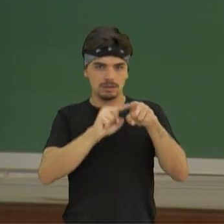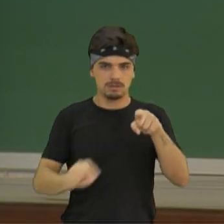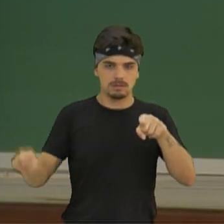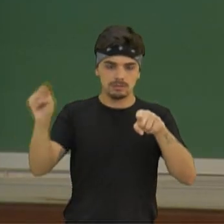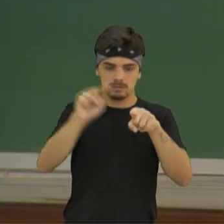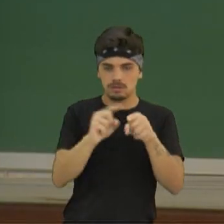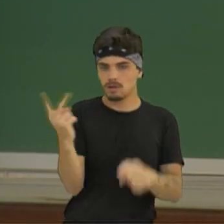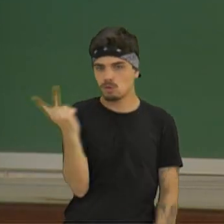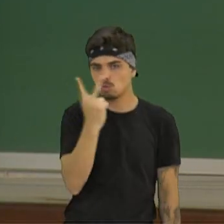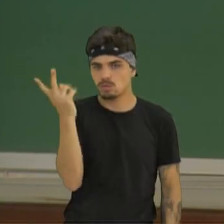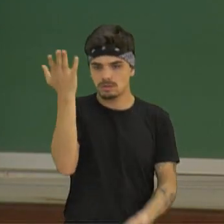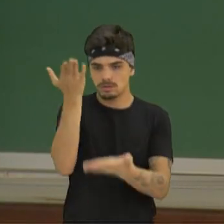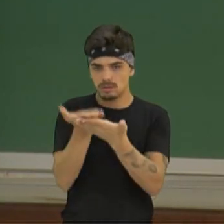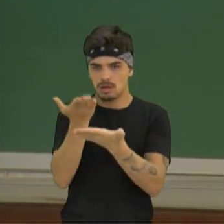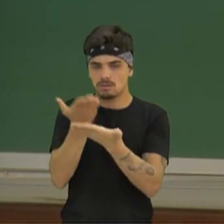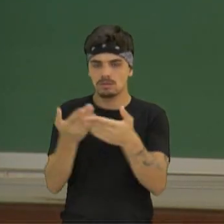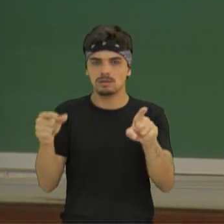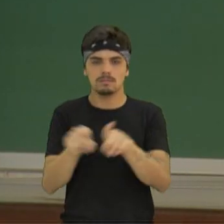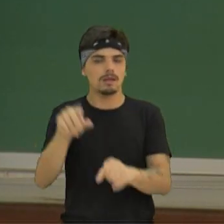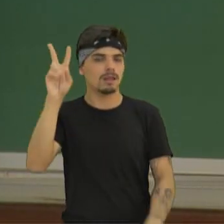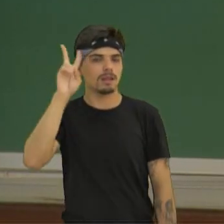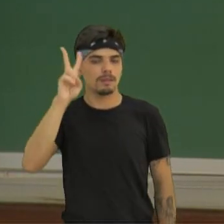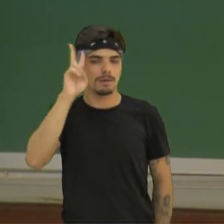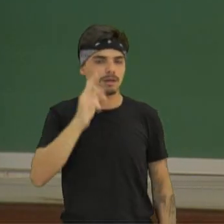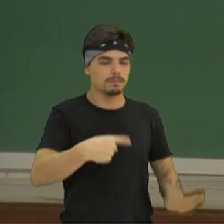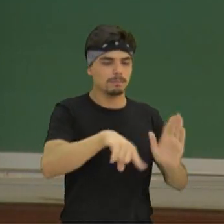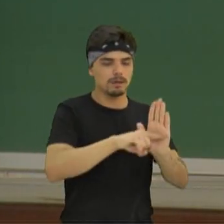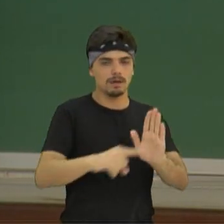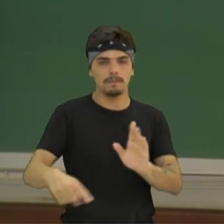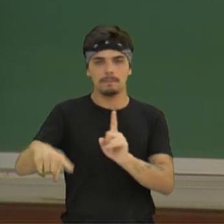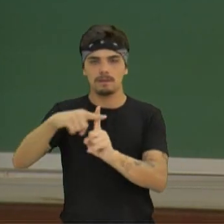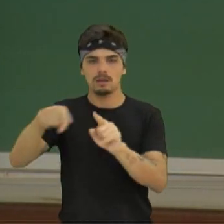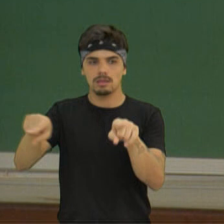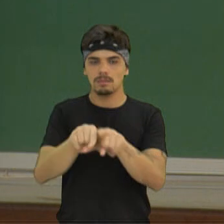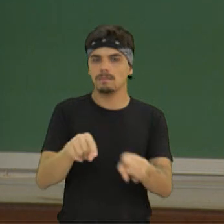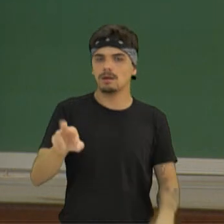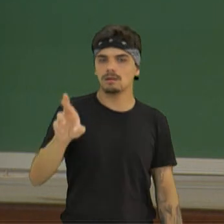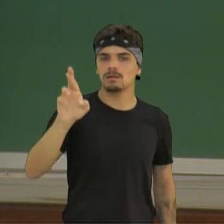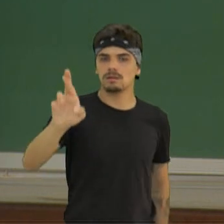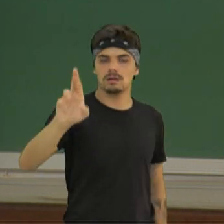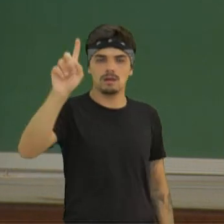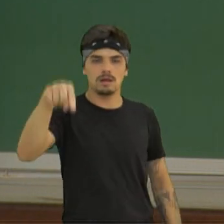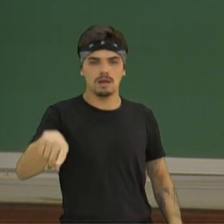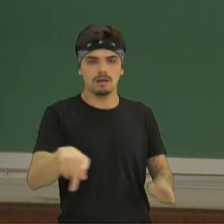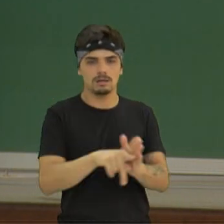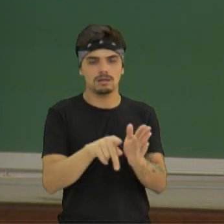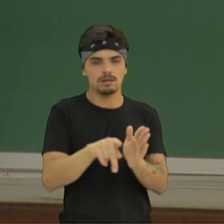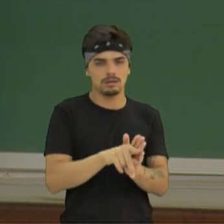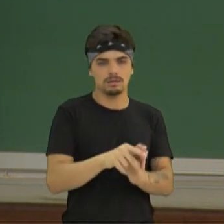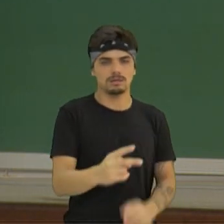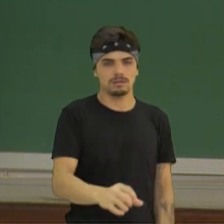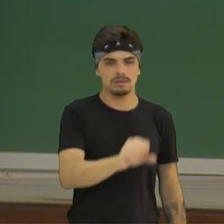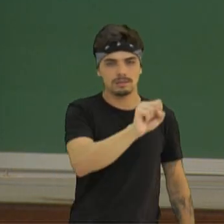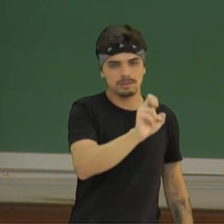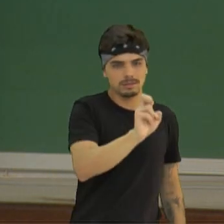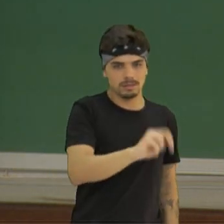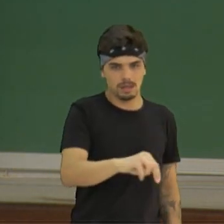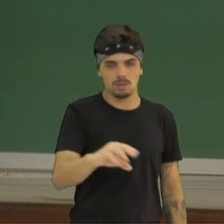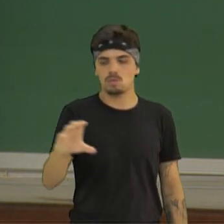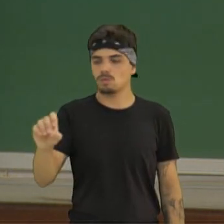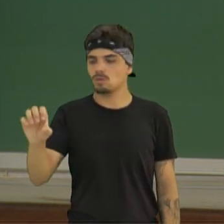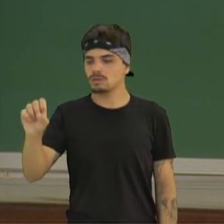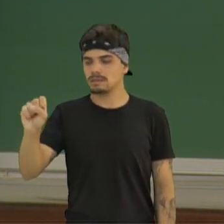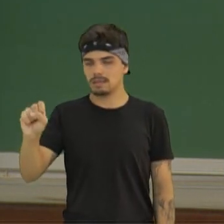2 aulas, lembrando do sinal da tangente, né? Da razão seno, tangente igual a razão entre seno e